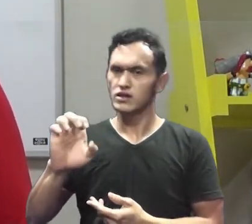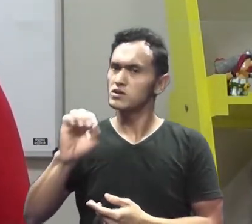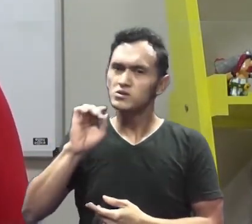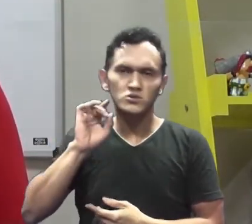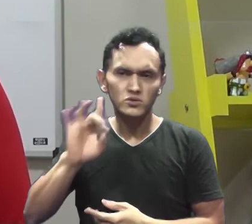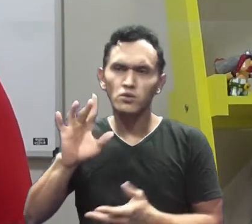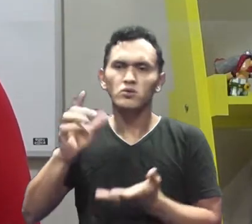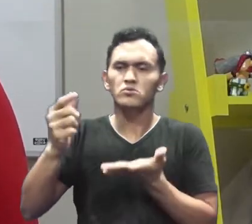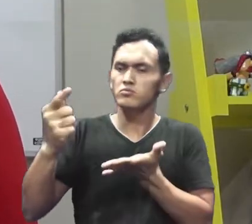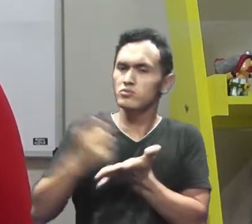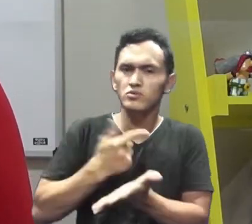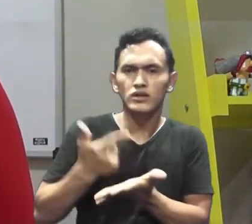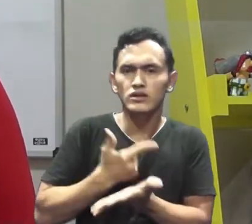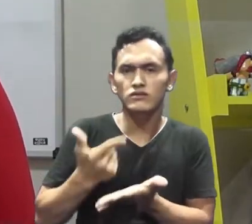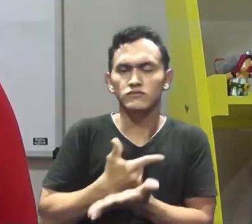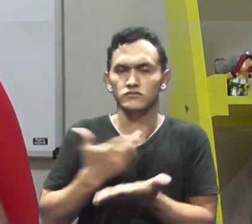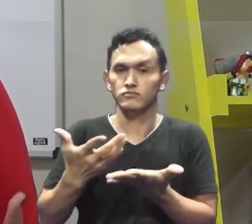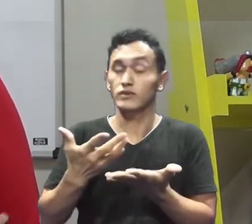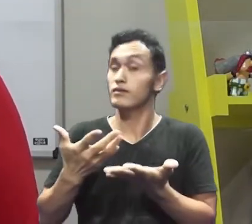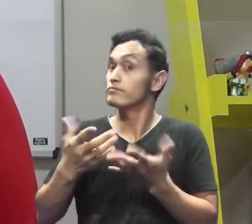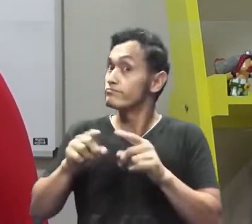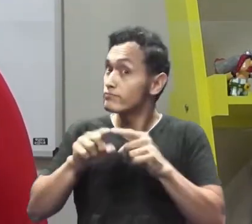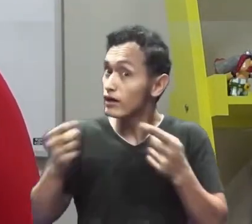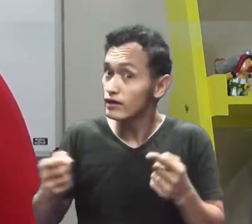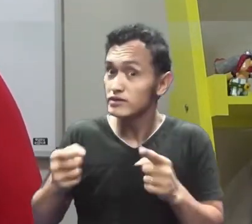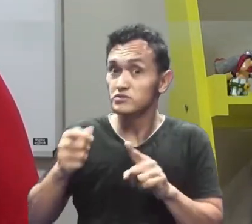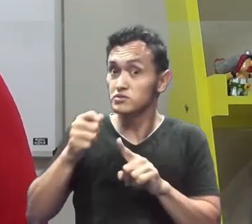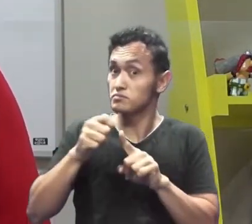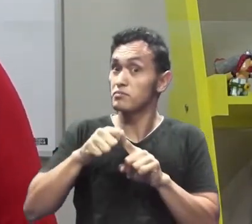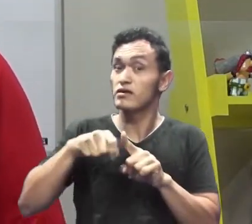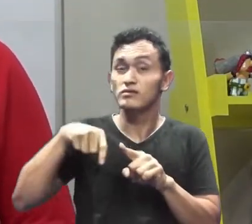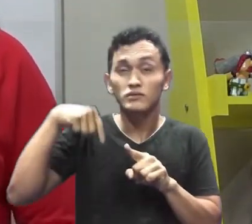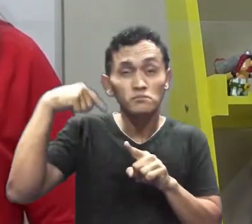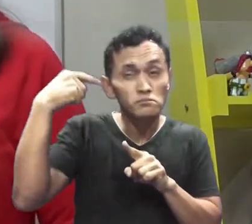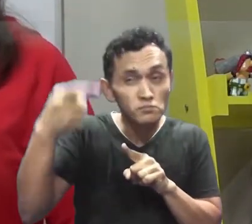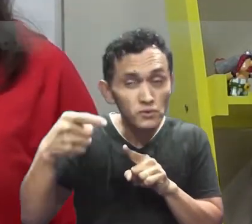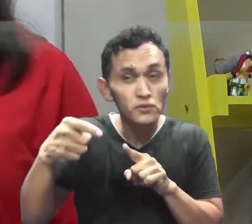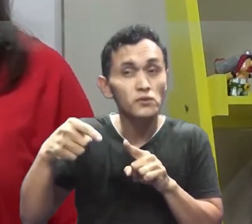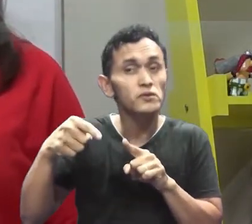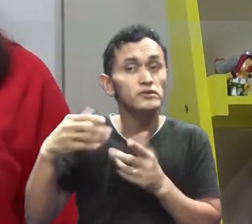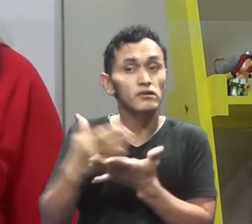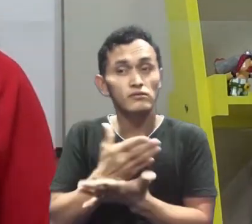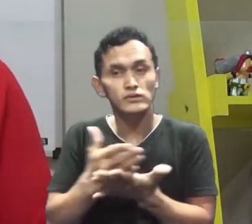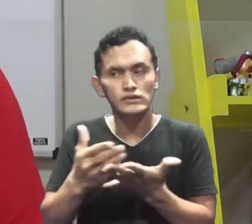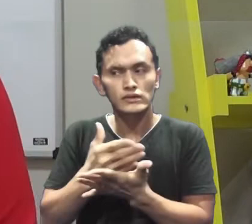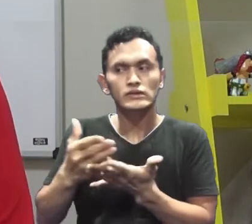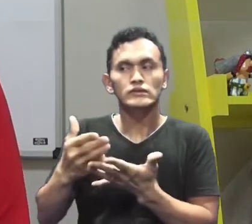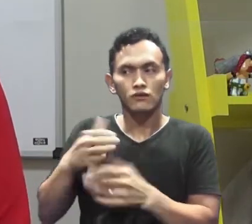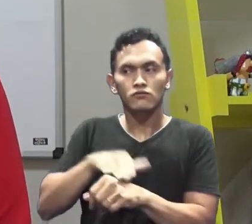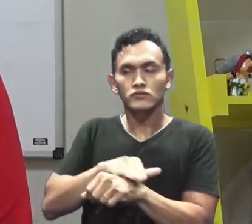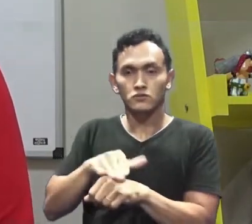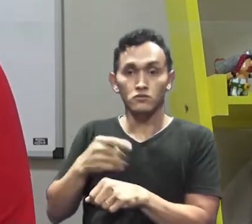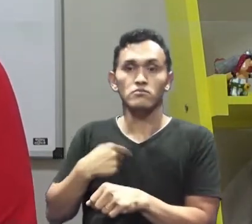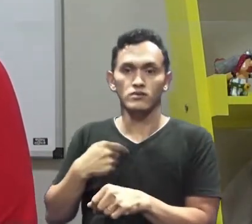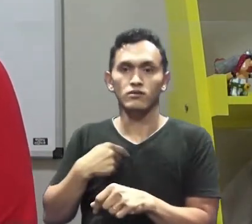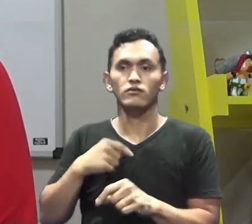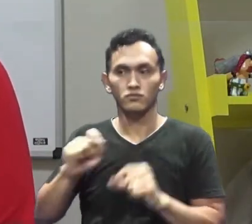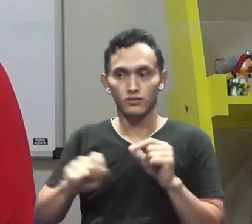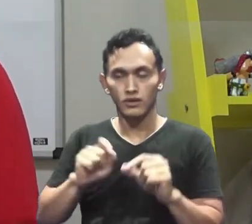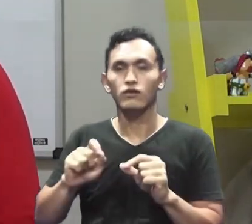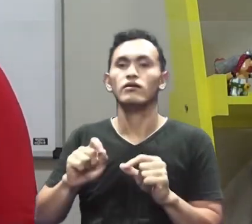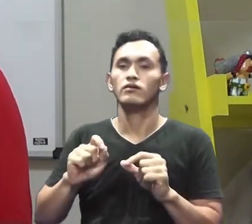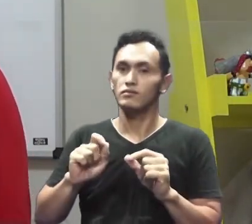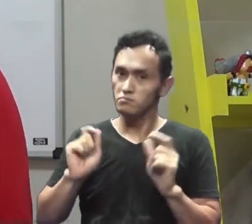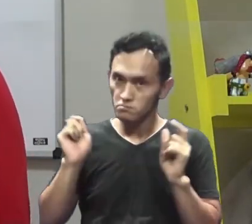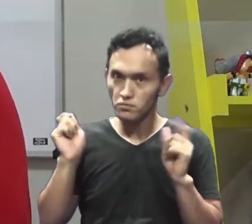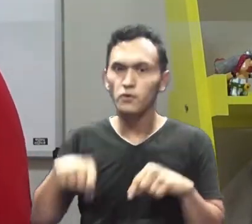à escrita. Porém, alguns meses depois ela veio falar comigo e daí ela disse que realmente hipótese pode